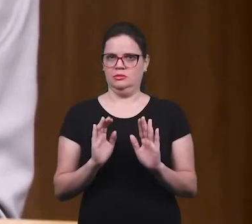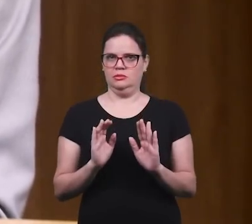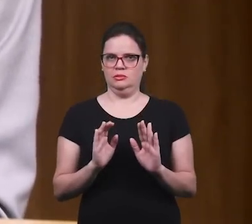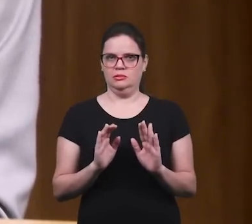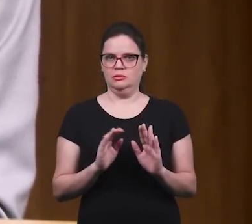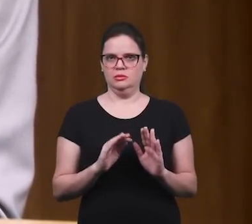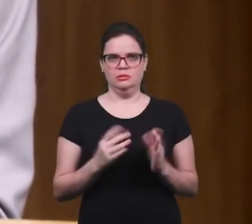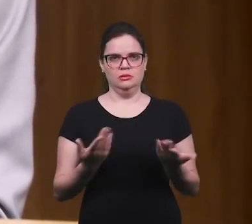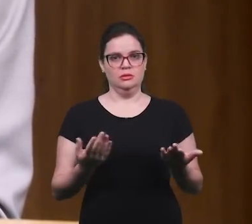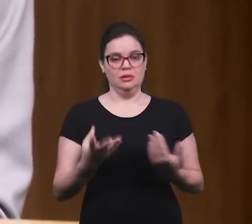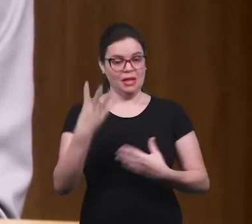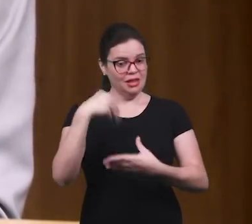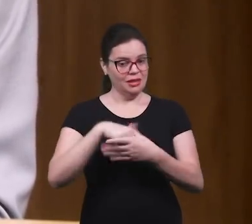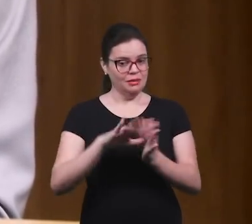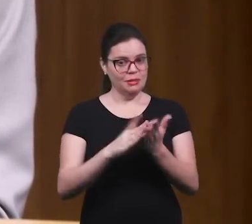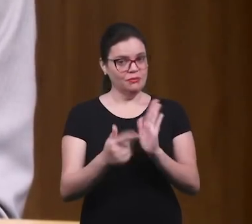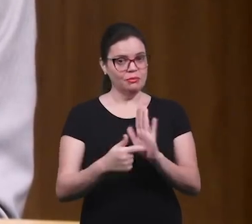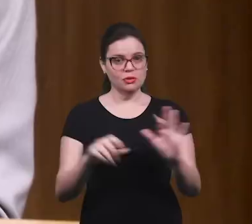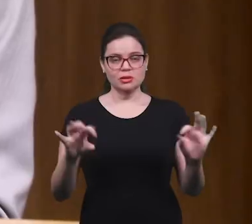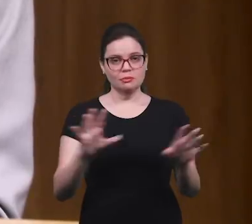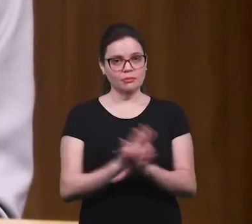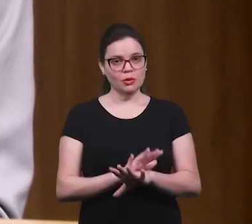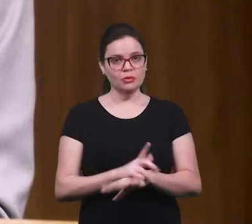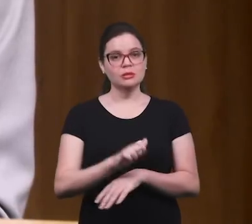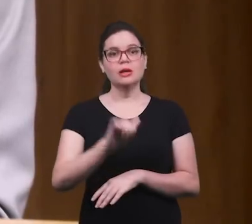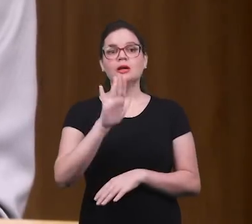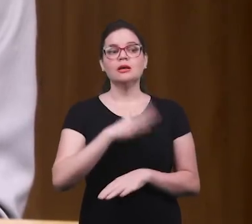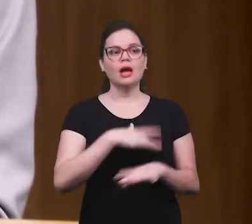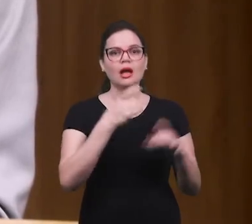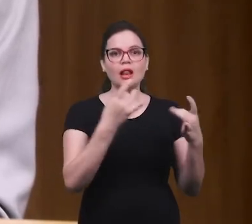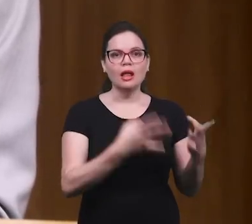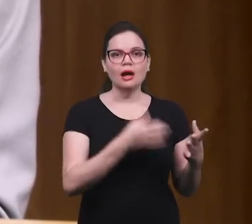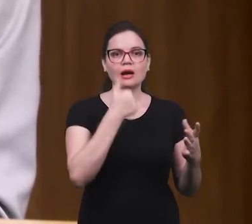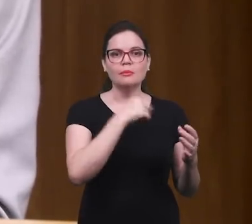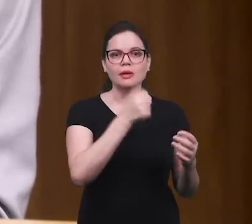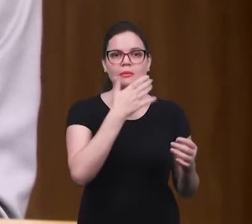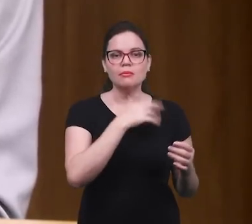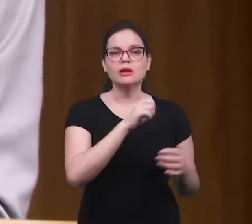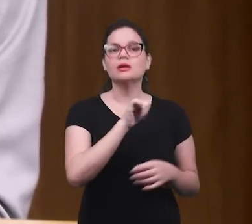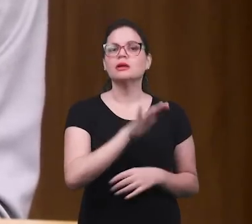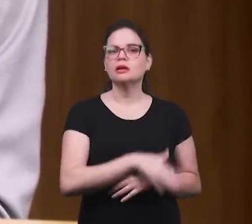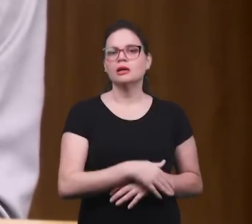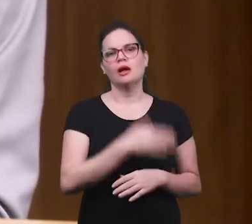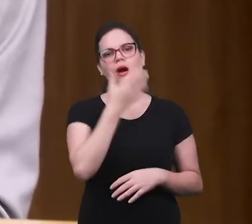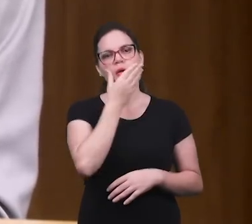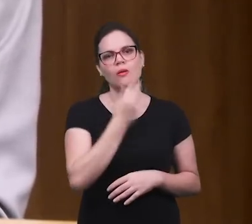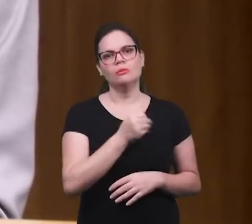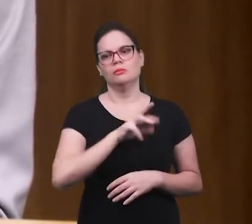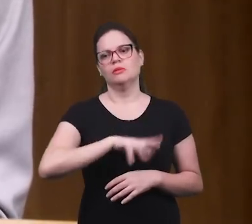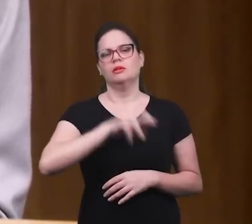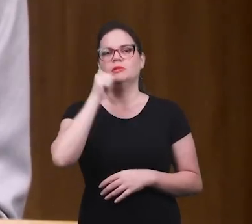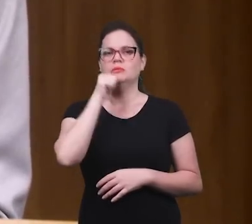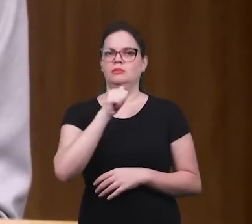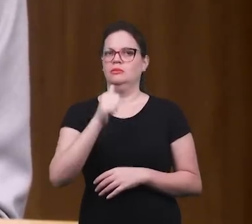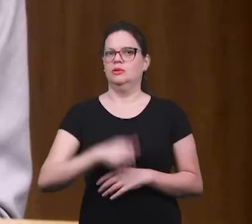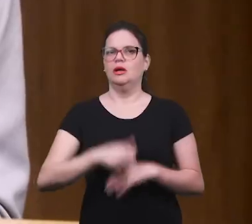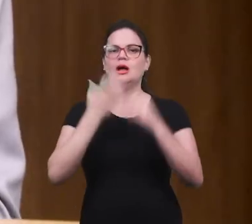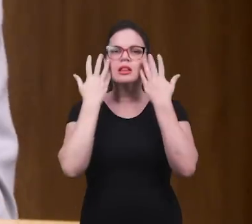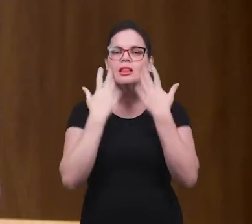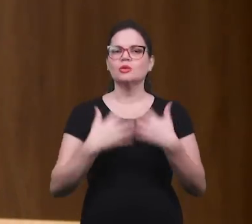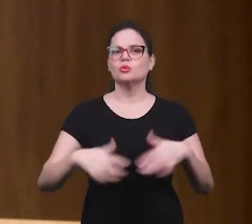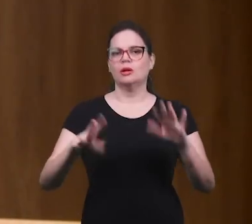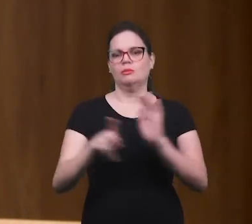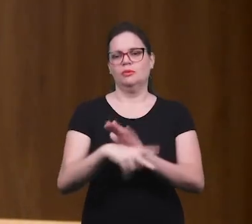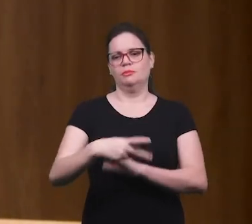o que está na Bíblia. Ninguém vai conseguir mudar o que é uma ordem de Deus. Ninguém vai conseguir mudar o que é a natureza da mulher.